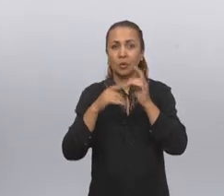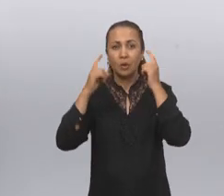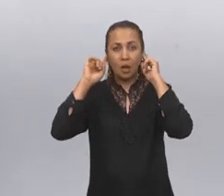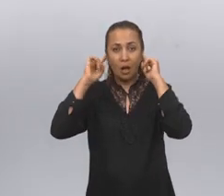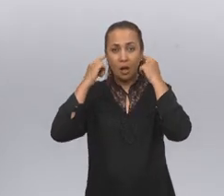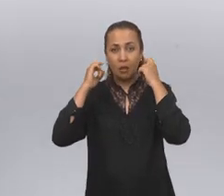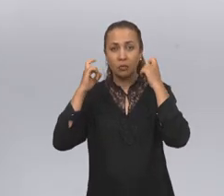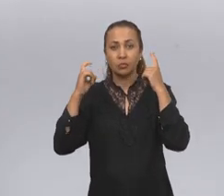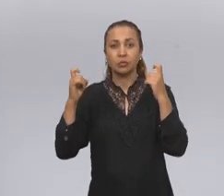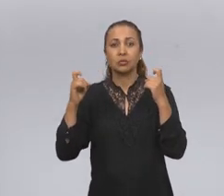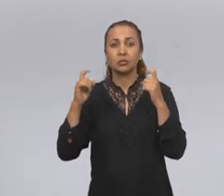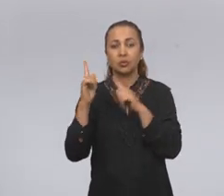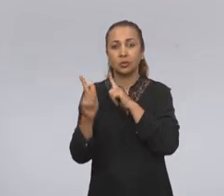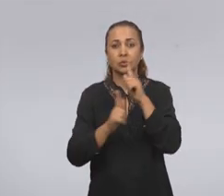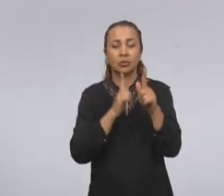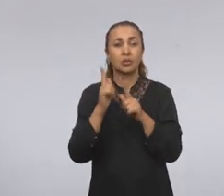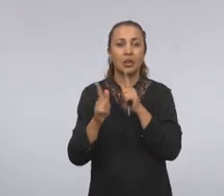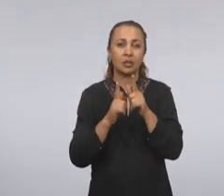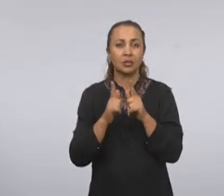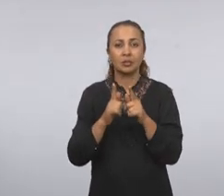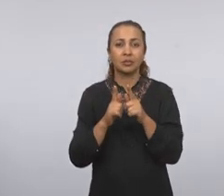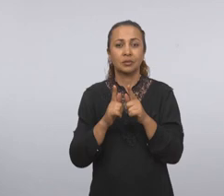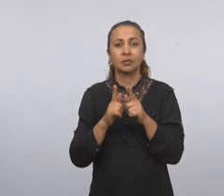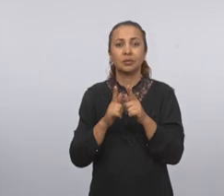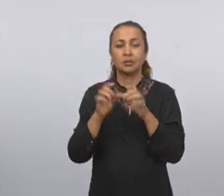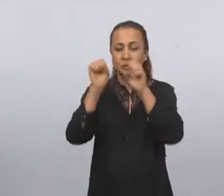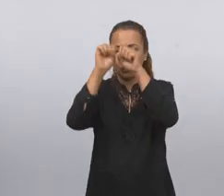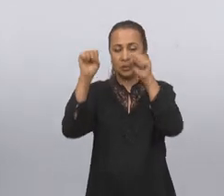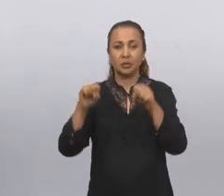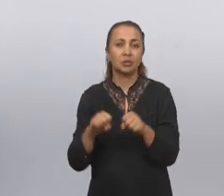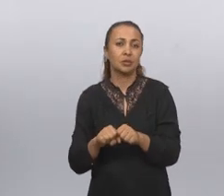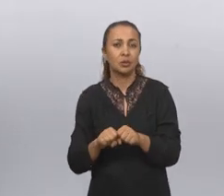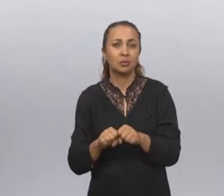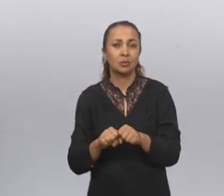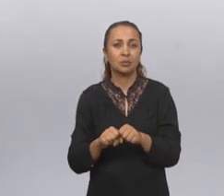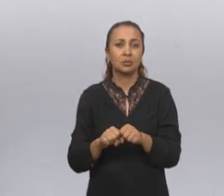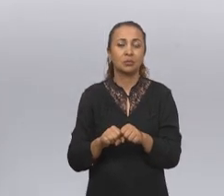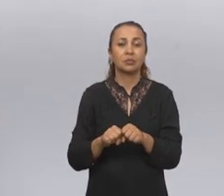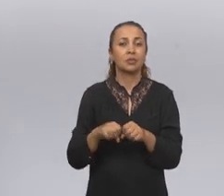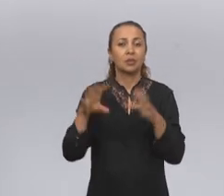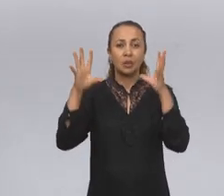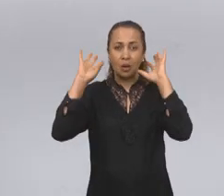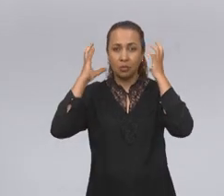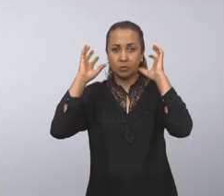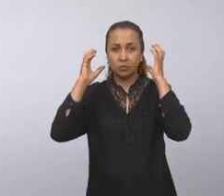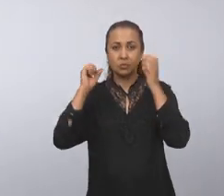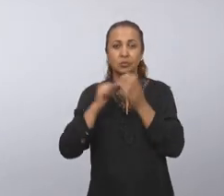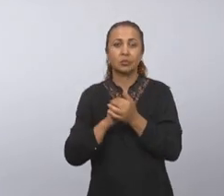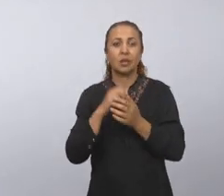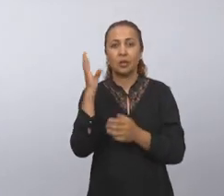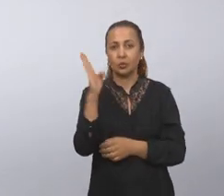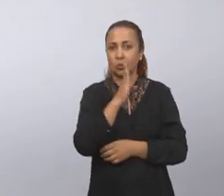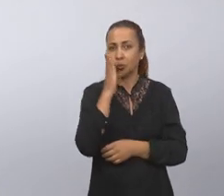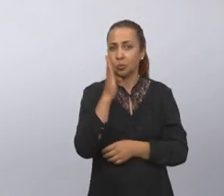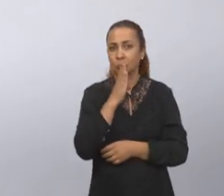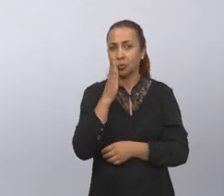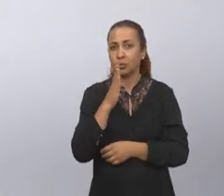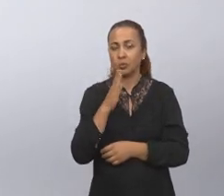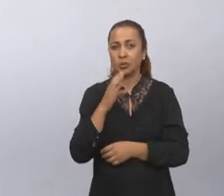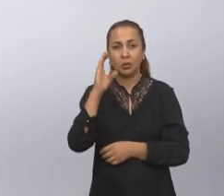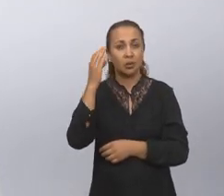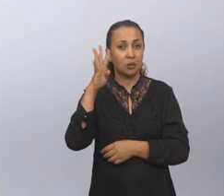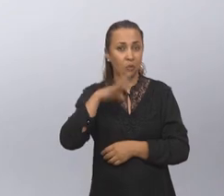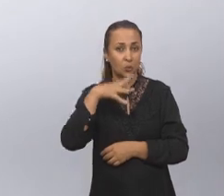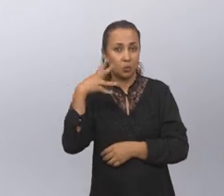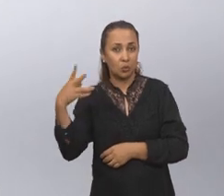da nossa orelha interna e gerando aí esses sintomas auditivos e vestibulares que a tontura e que é um zumbido Então os dados mostram